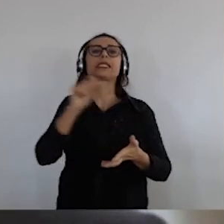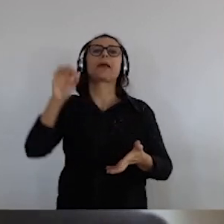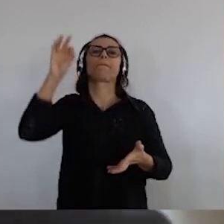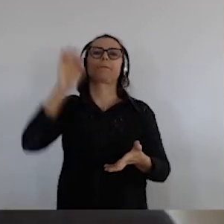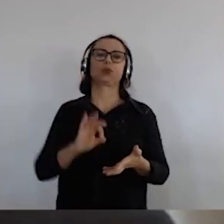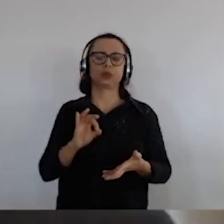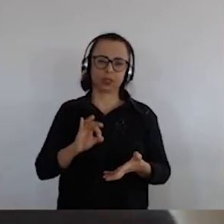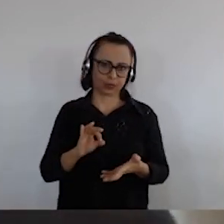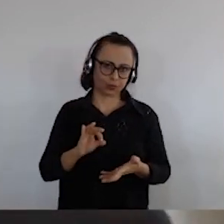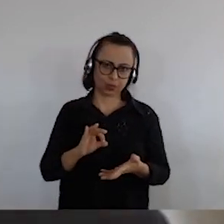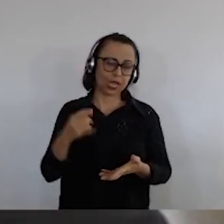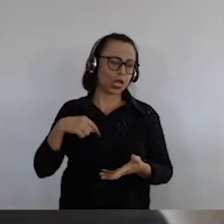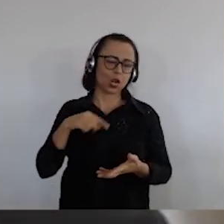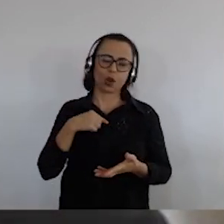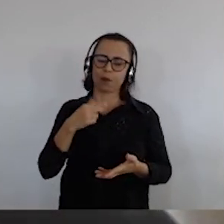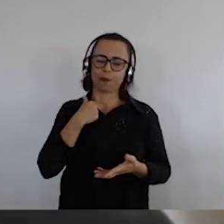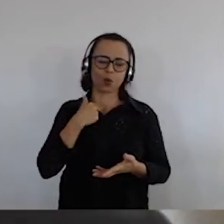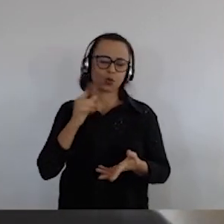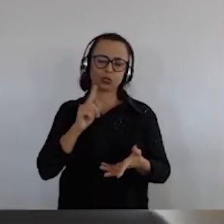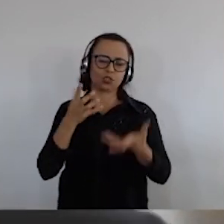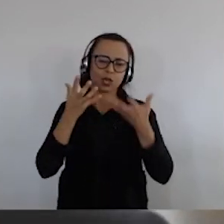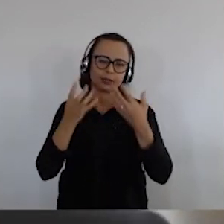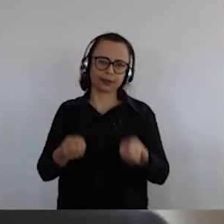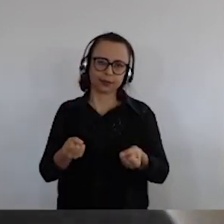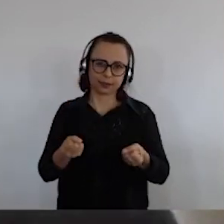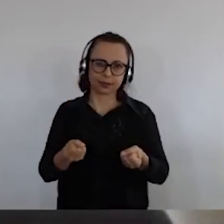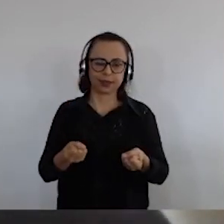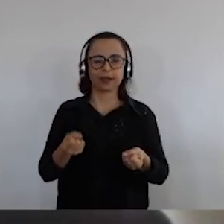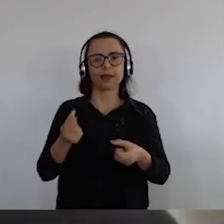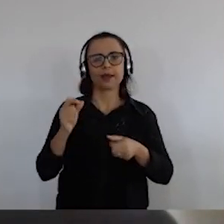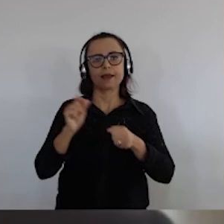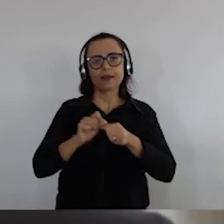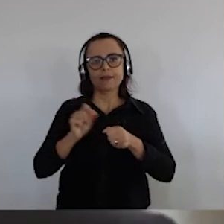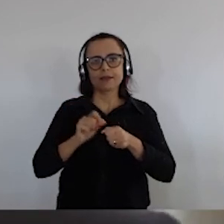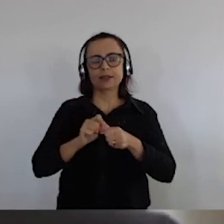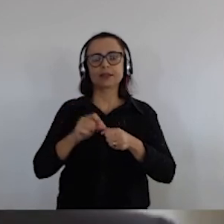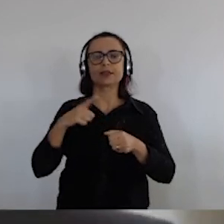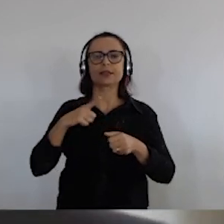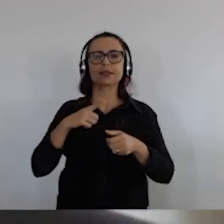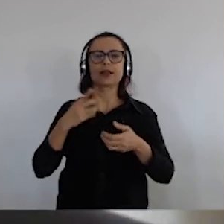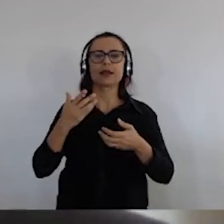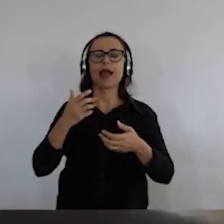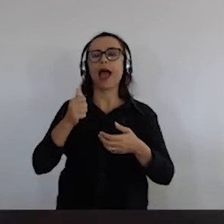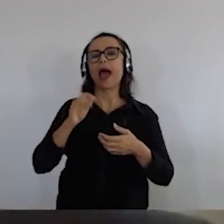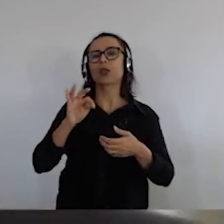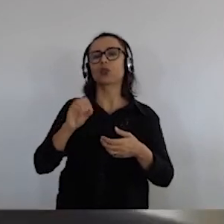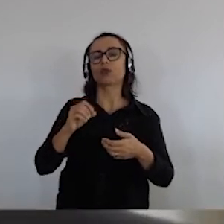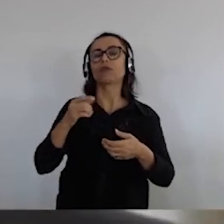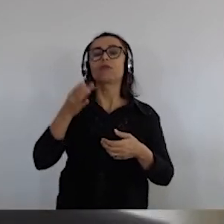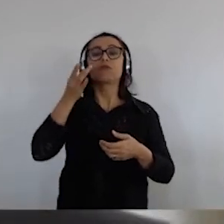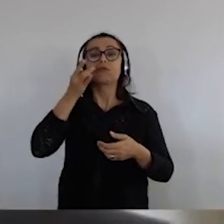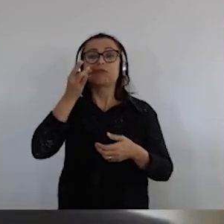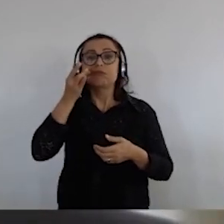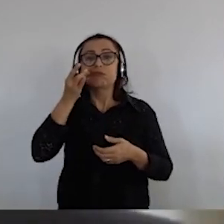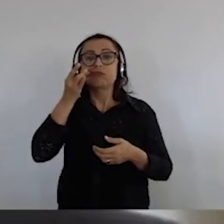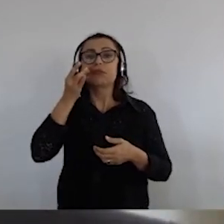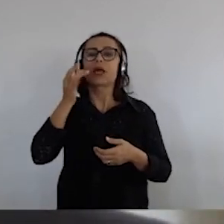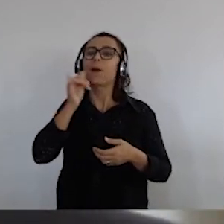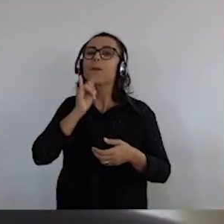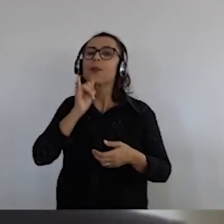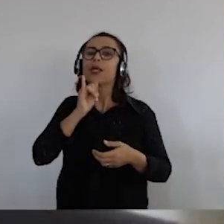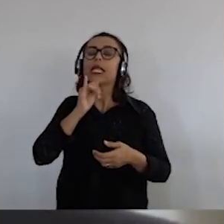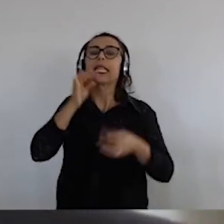não podemos aceitar que se pratique ato presencial, como, por exemplo, o depoimento